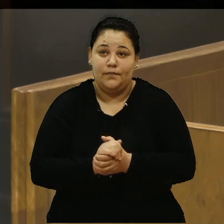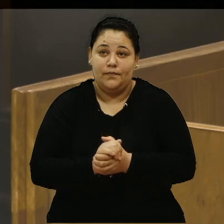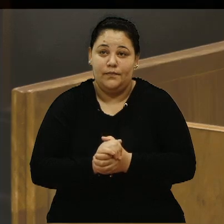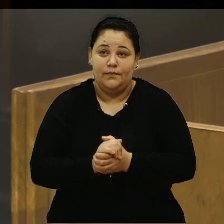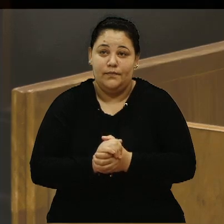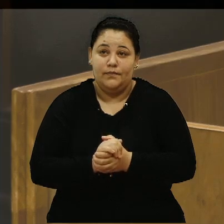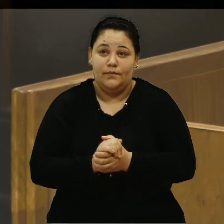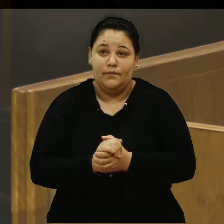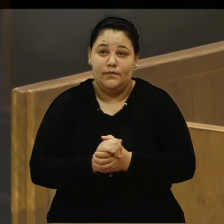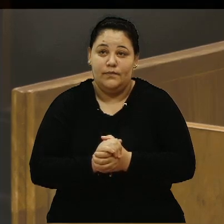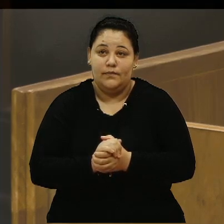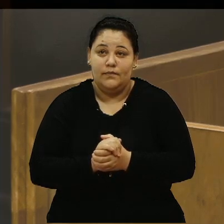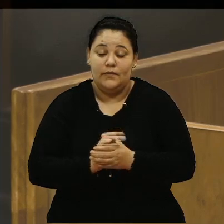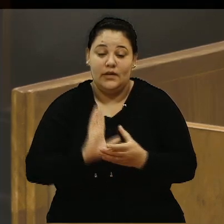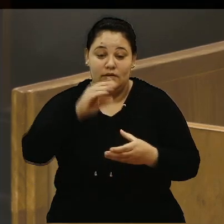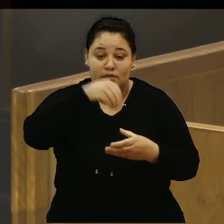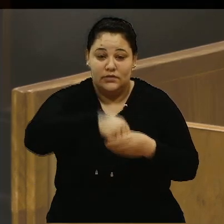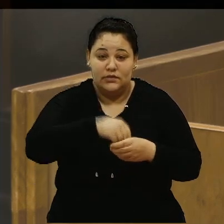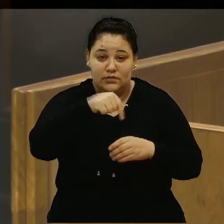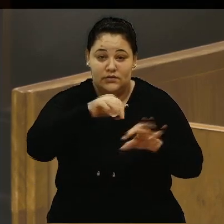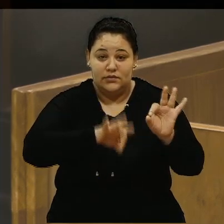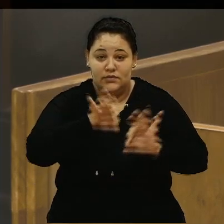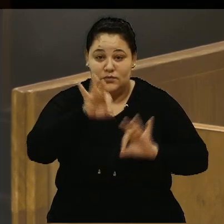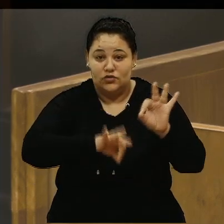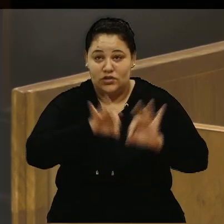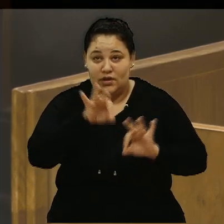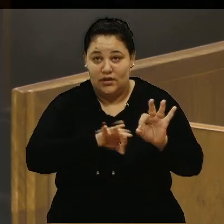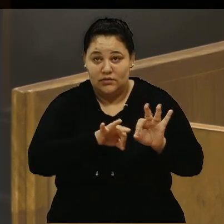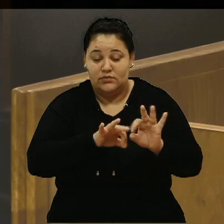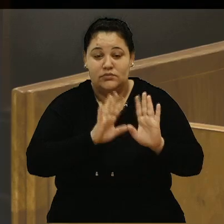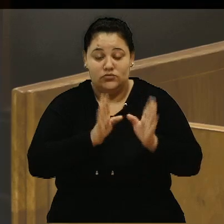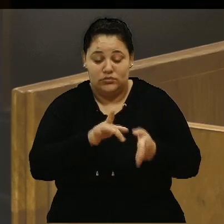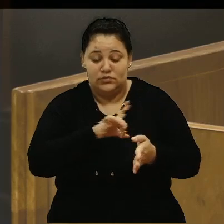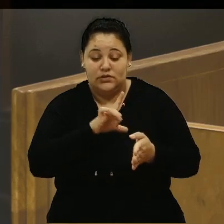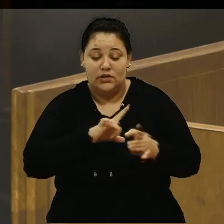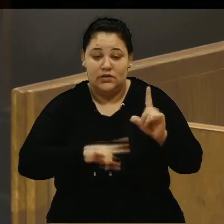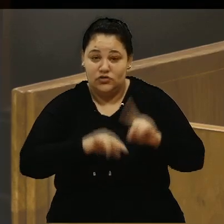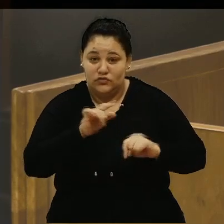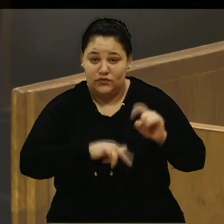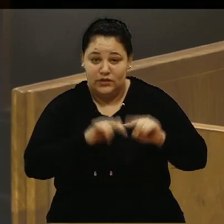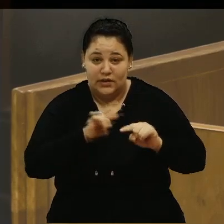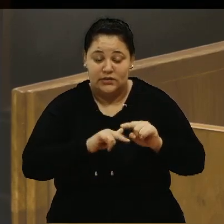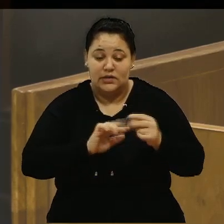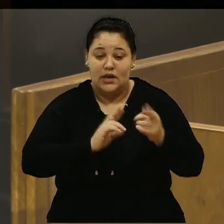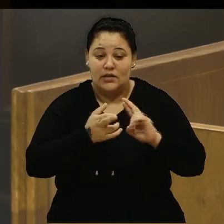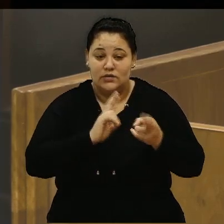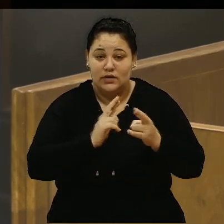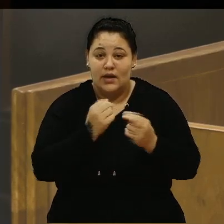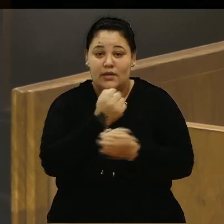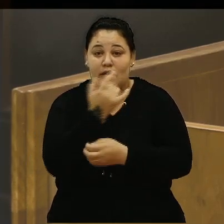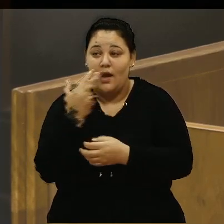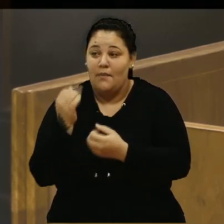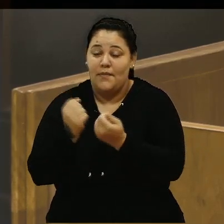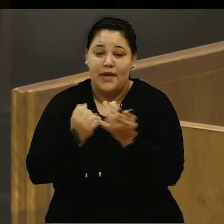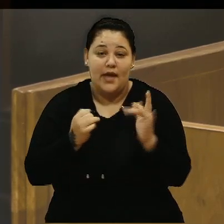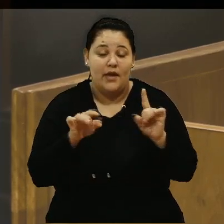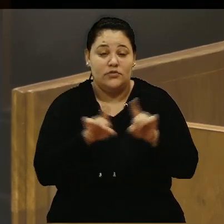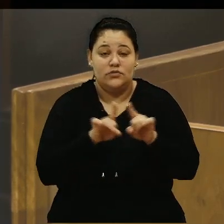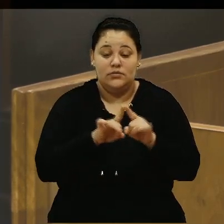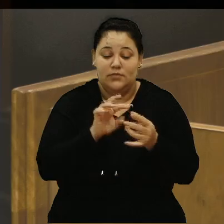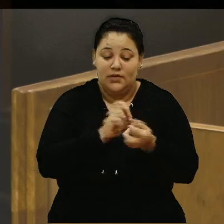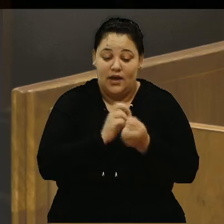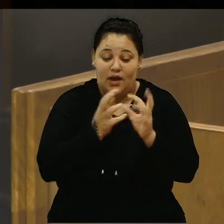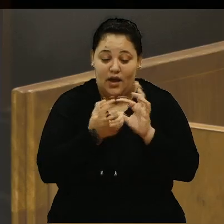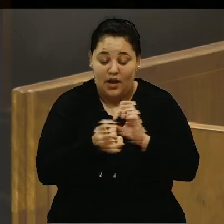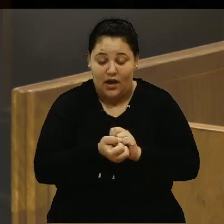Eles, lá dentro desse projeto, eles têm atividades relacionadas ao meio ambiente, à arte e à